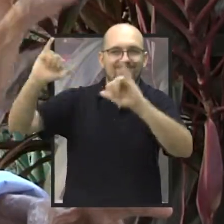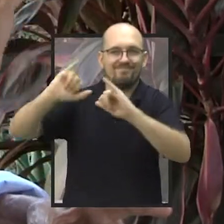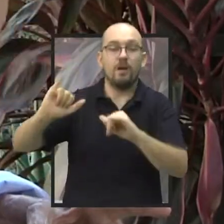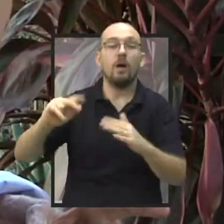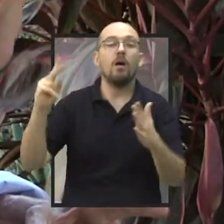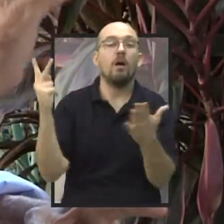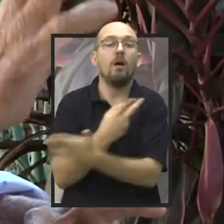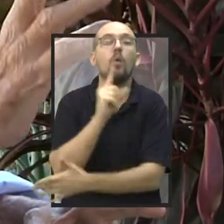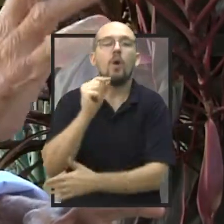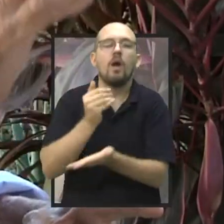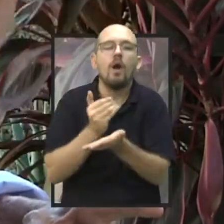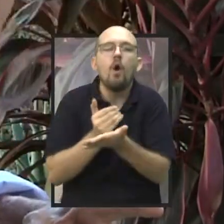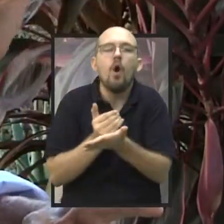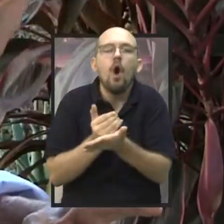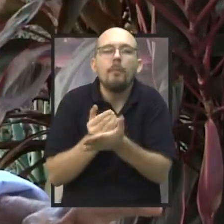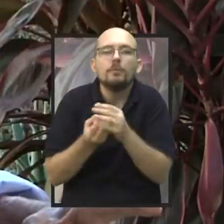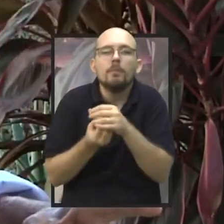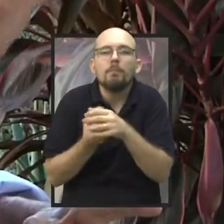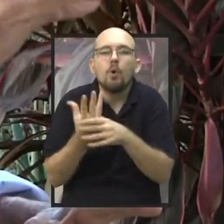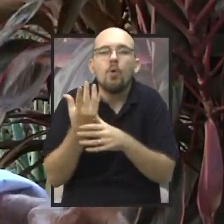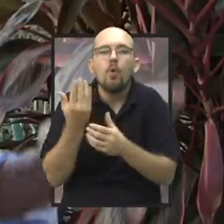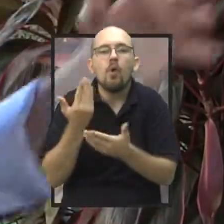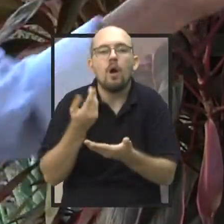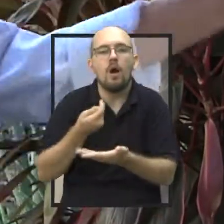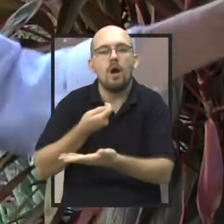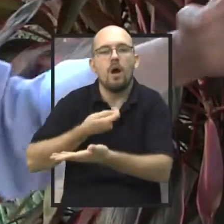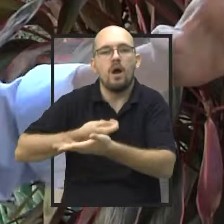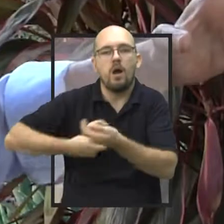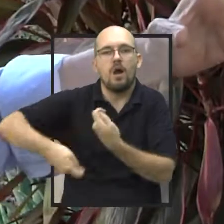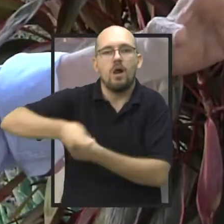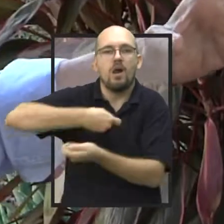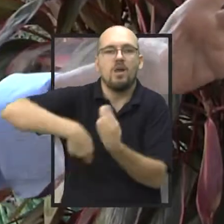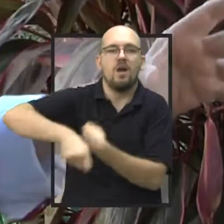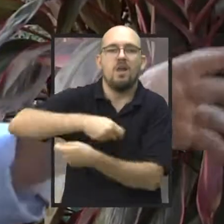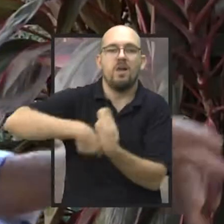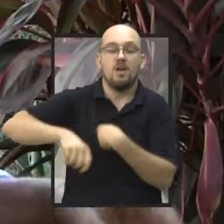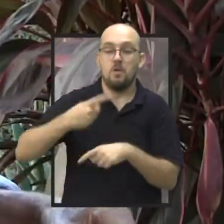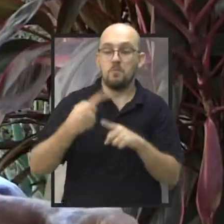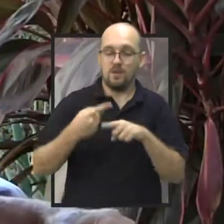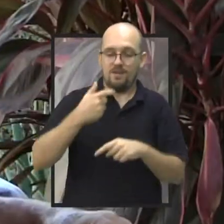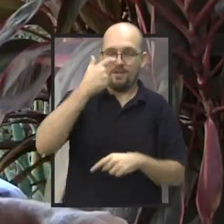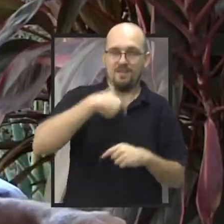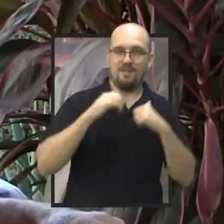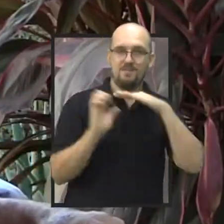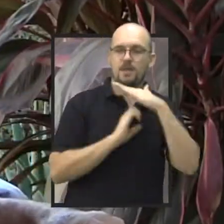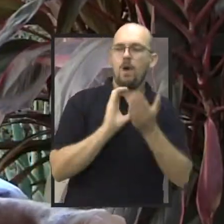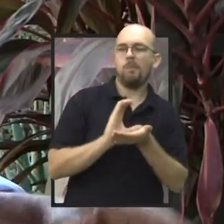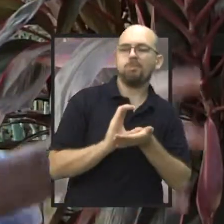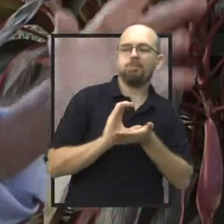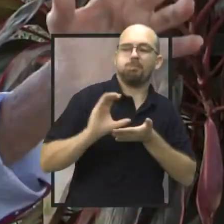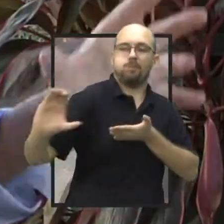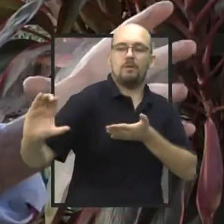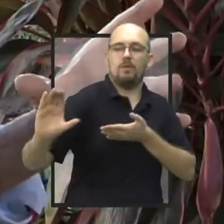embrião de uma corrupção existente entre os financiadores e o próprio deputado.